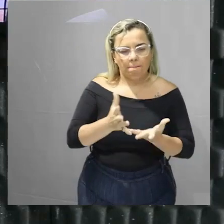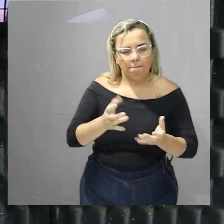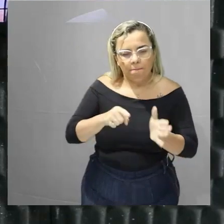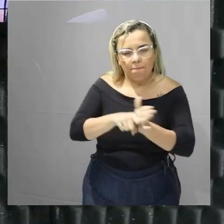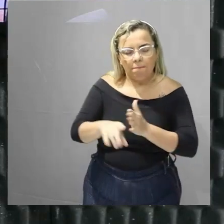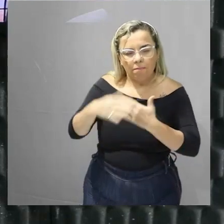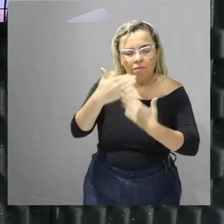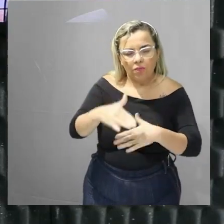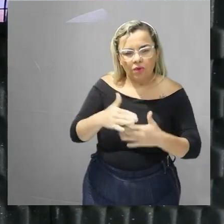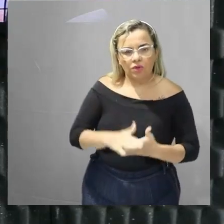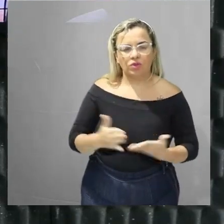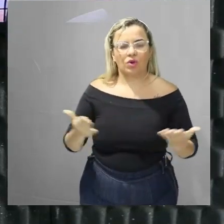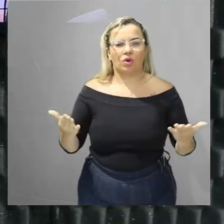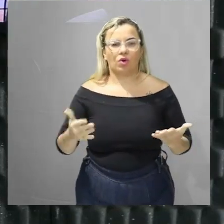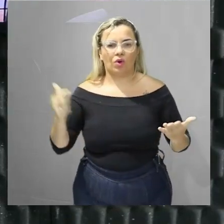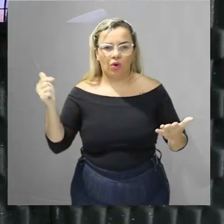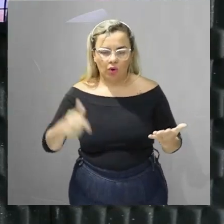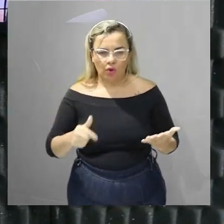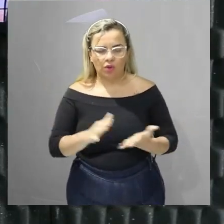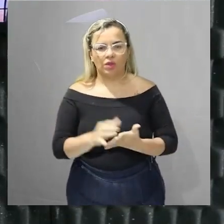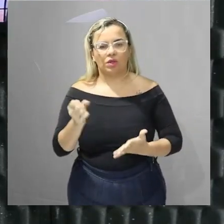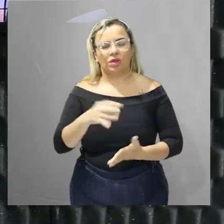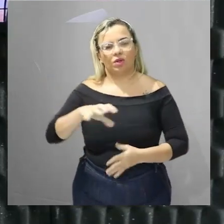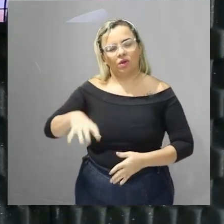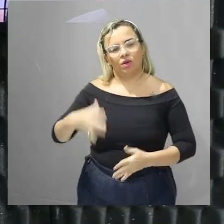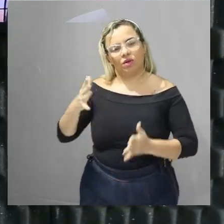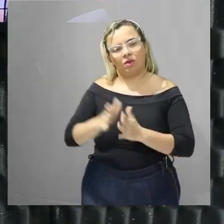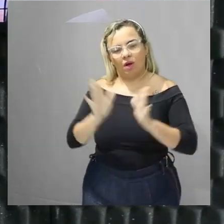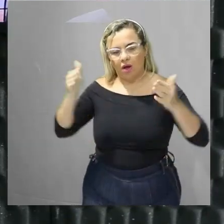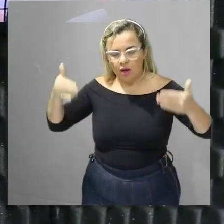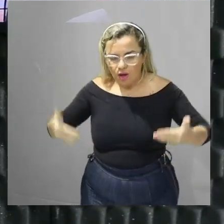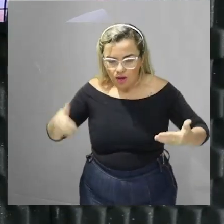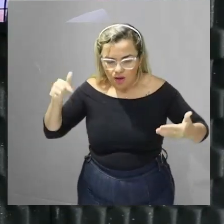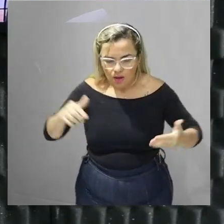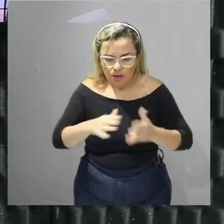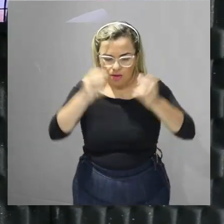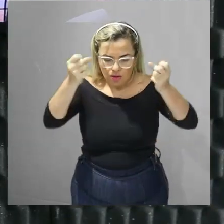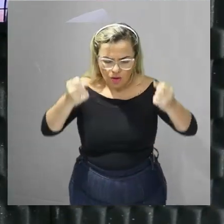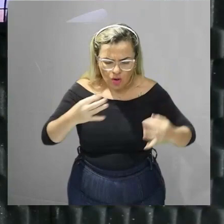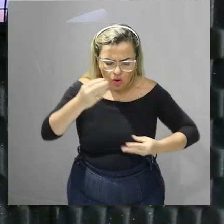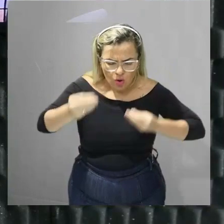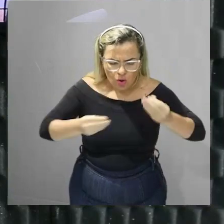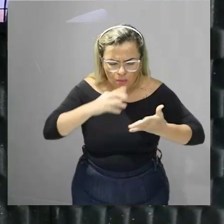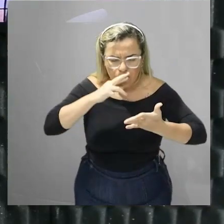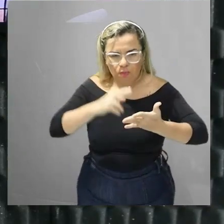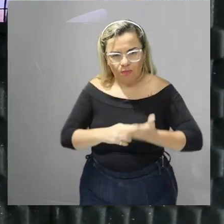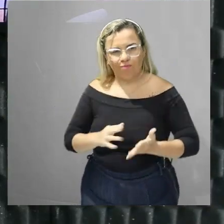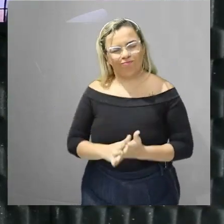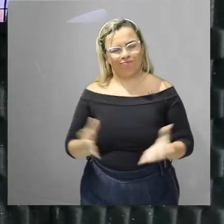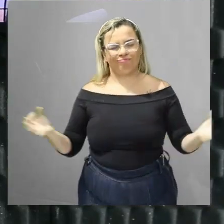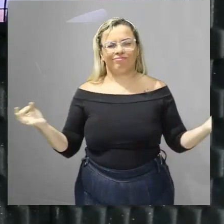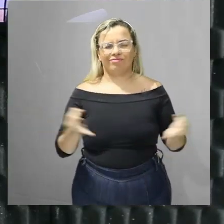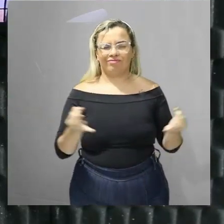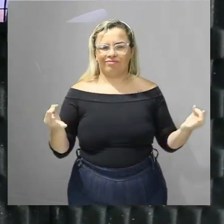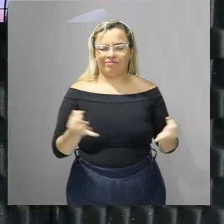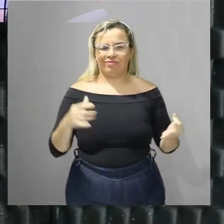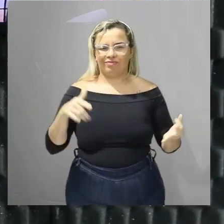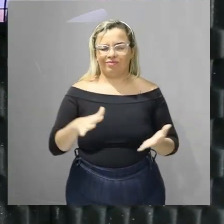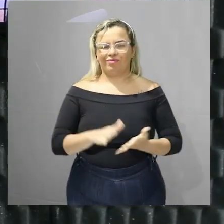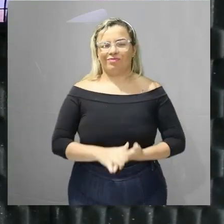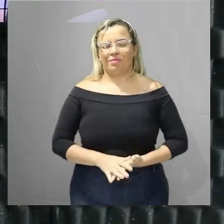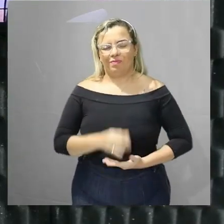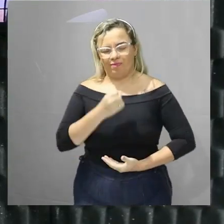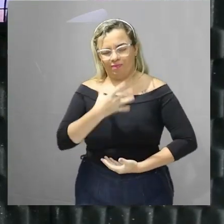enfoque específico nessas questões, te explicando como é que se resolve elas. Belezinha? Show de bola? Para a gente finalizar